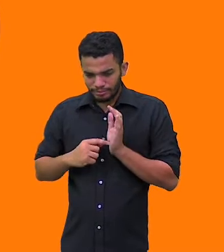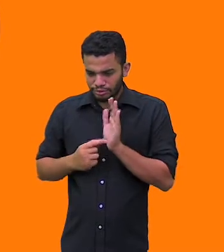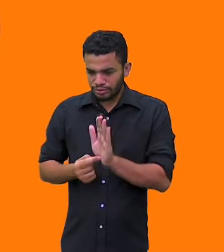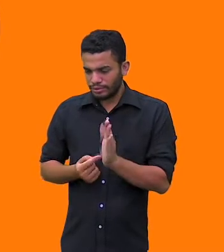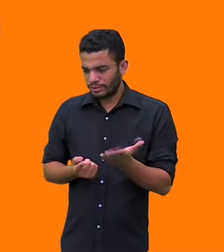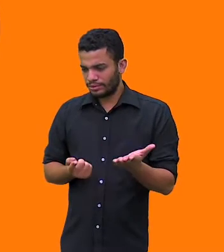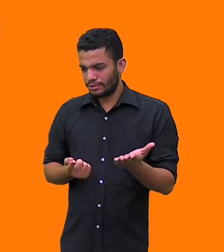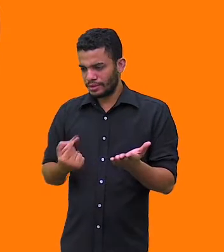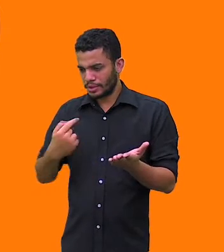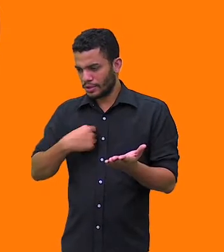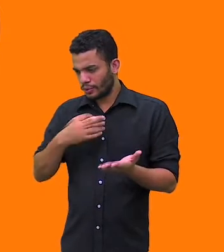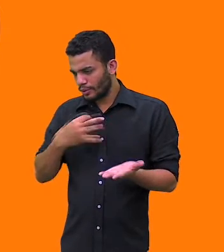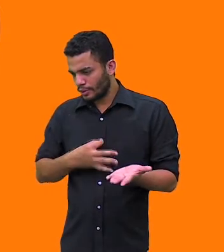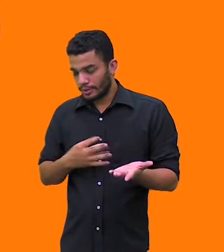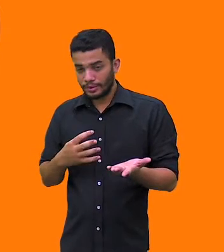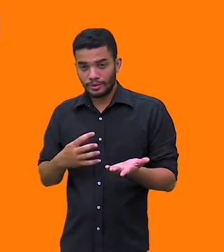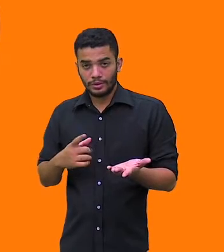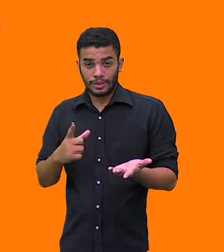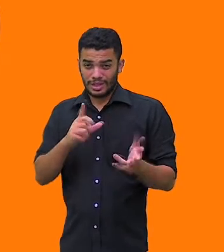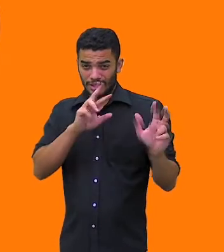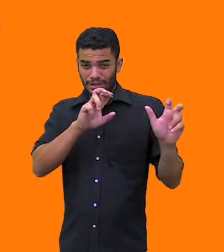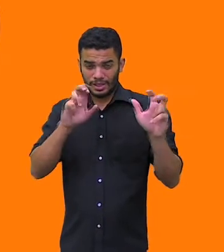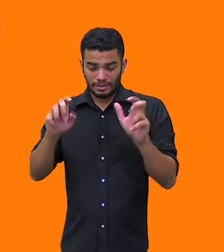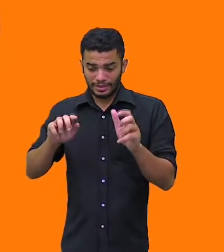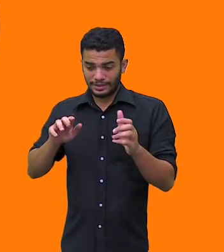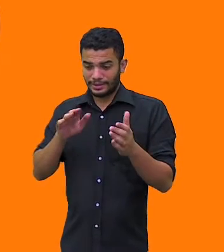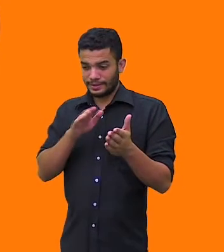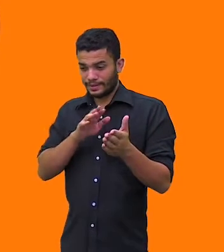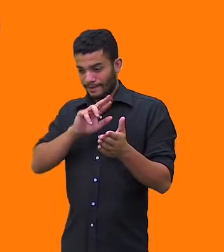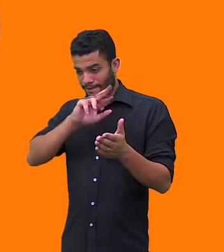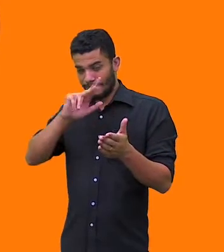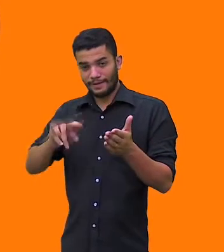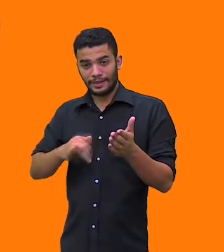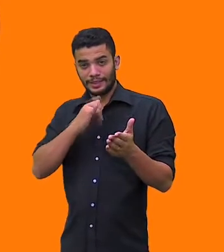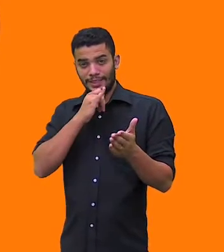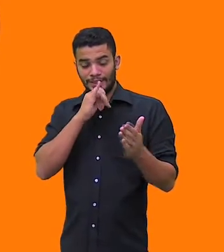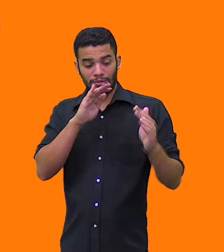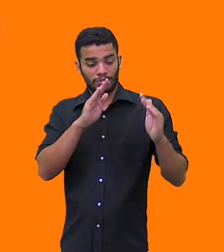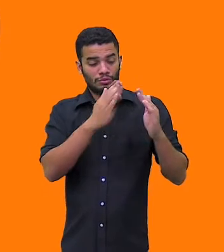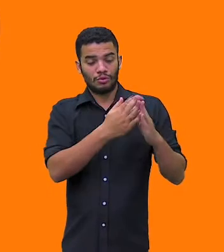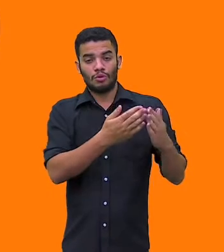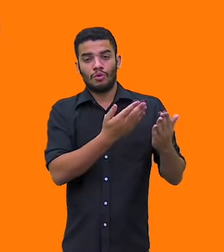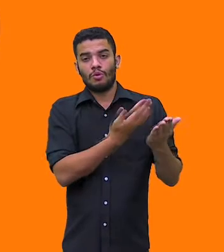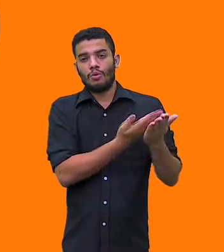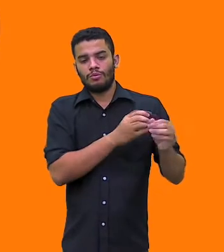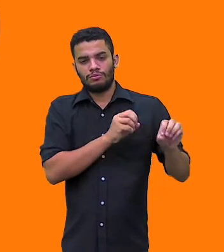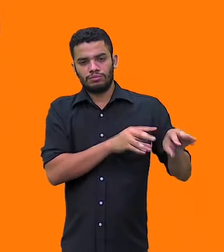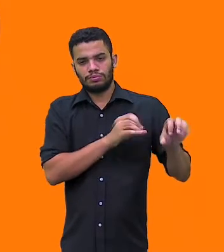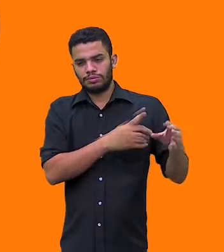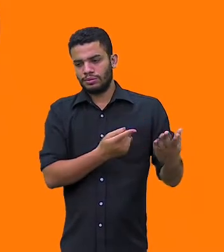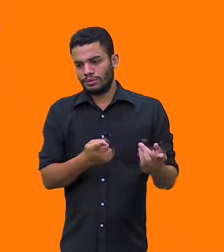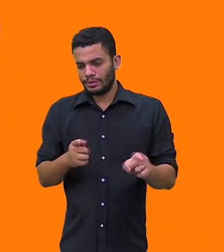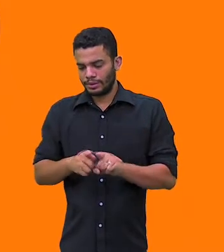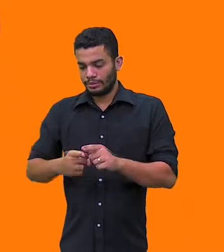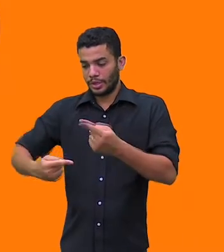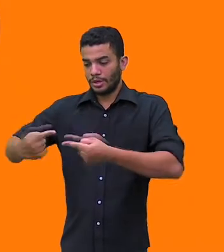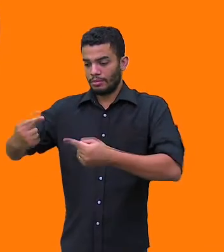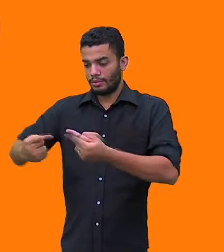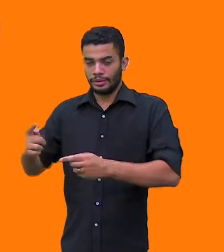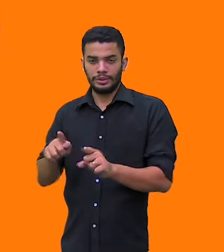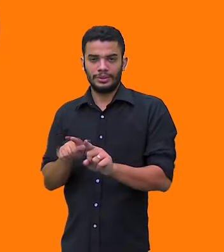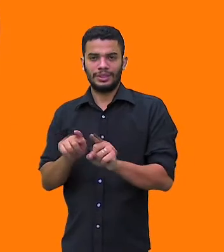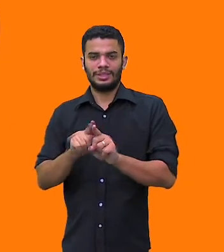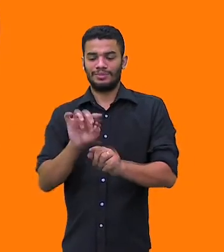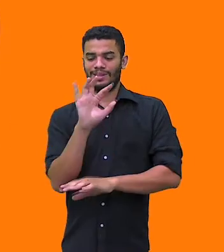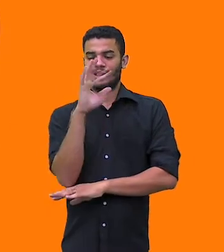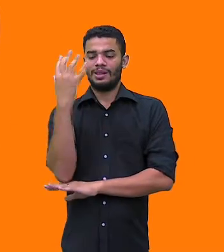à educação, ao meio ambiente, que estão diretamente relacionados conosco. Então, precisamos realmente ter uma